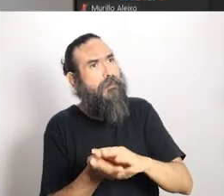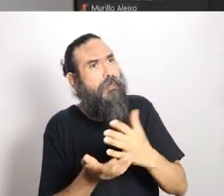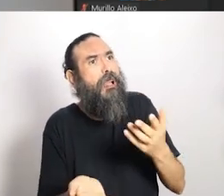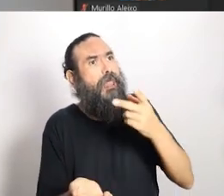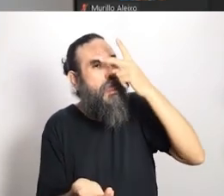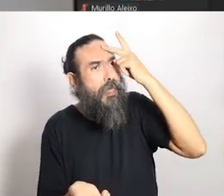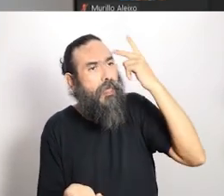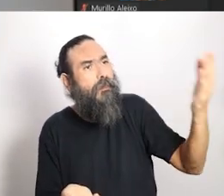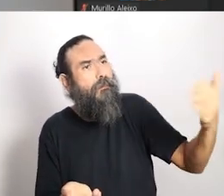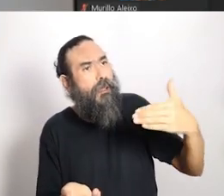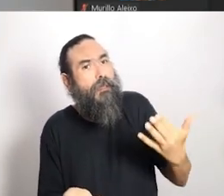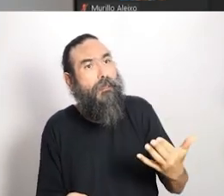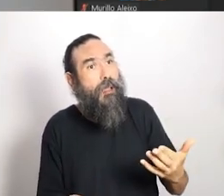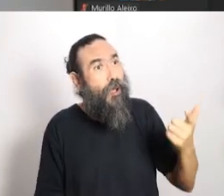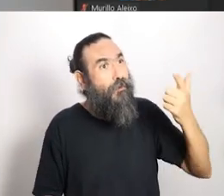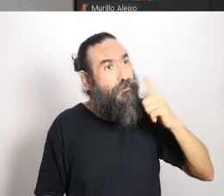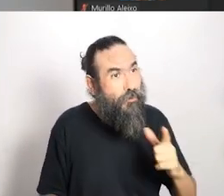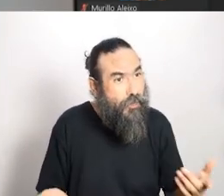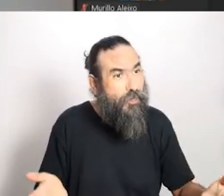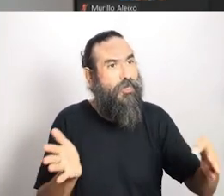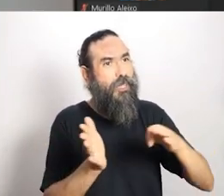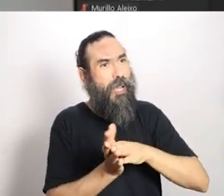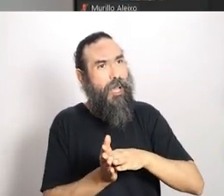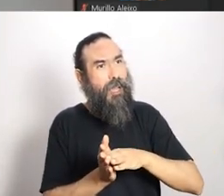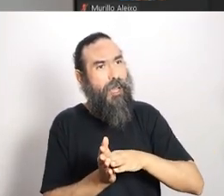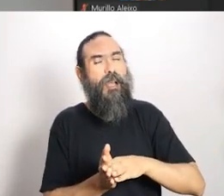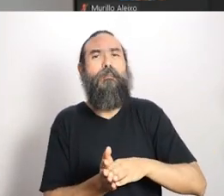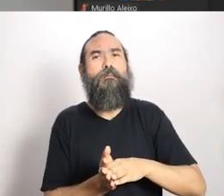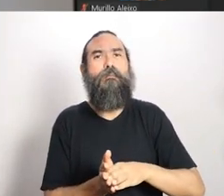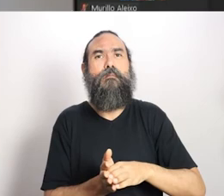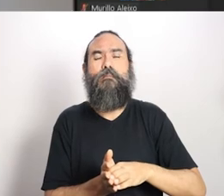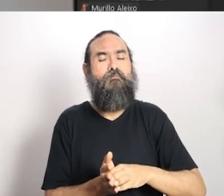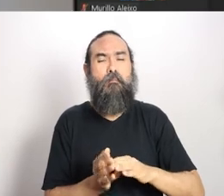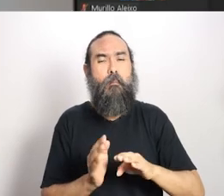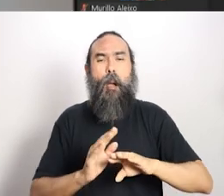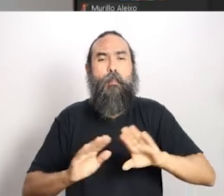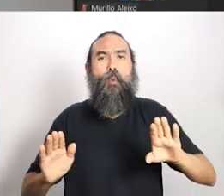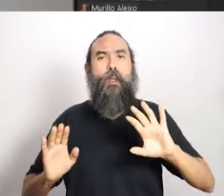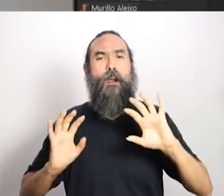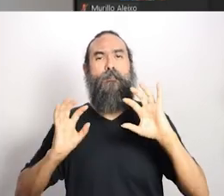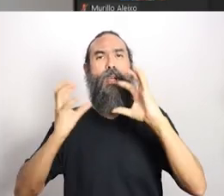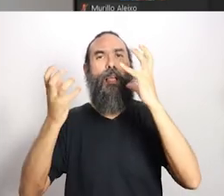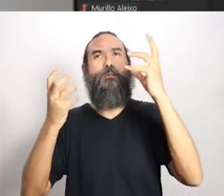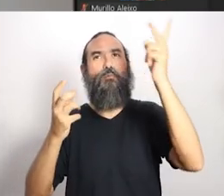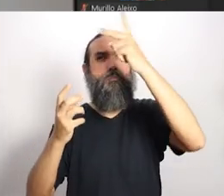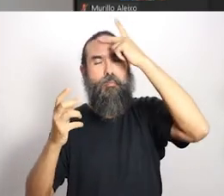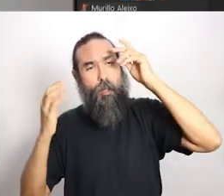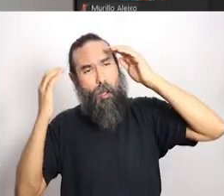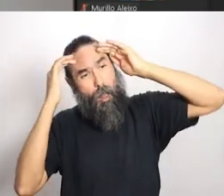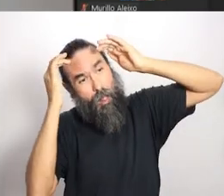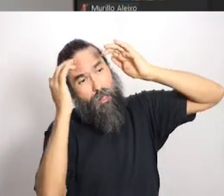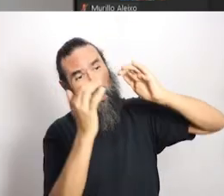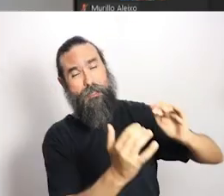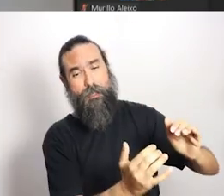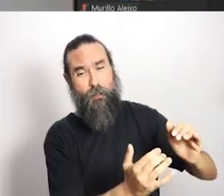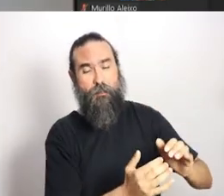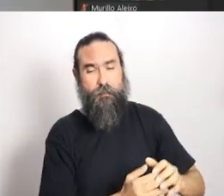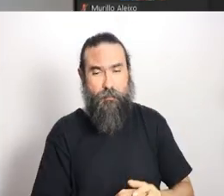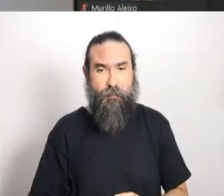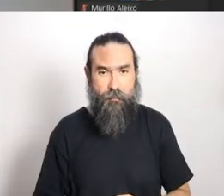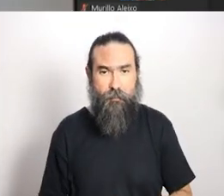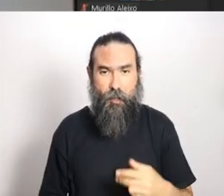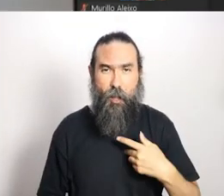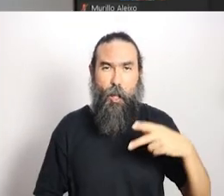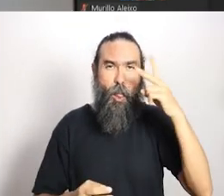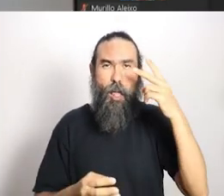eles chegariam? Será que eles estariam aqui? Aí eles chegam. Aí eles tomam conta. E nesse dia eu até guardo uma mágoa